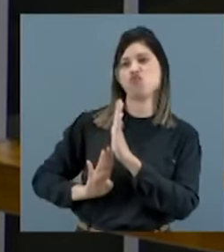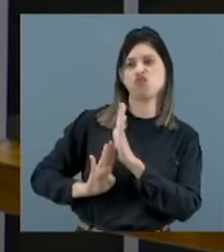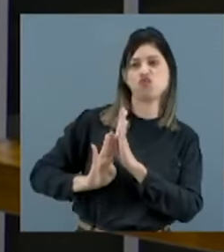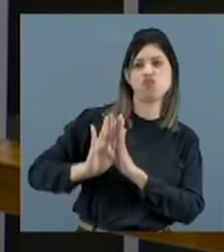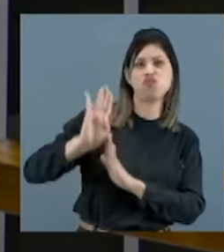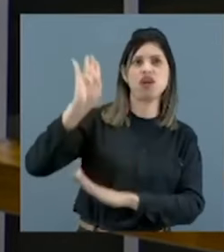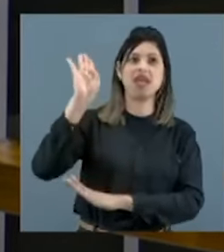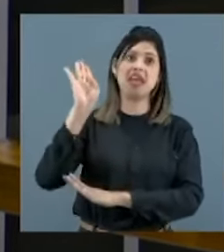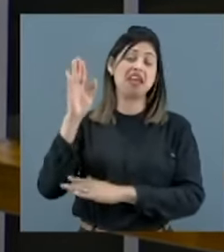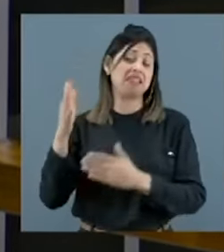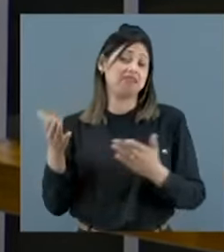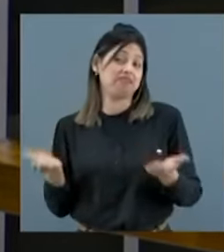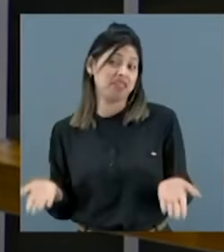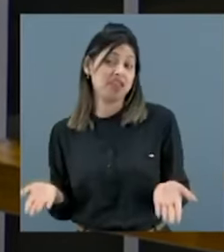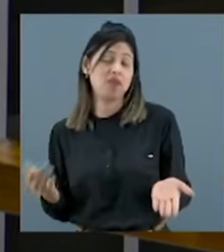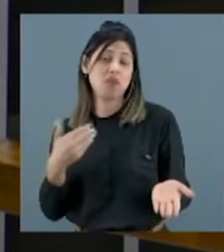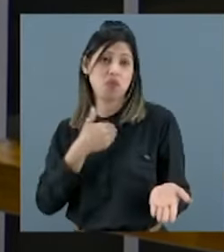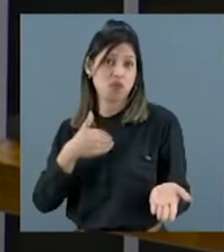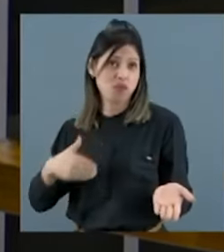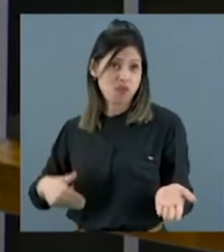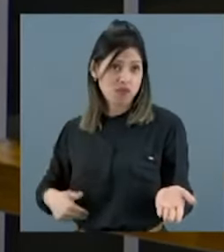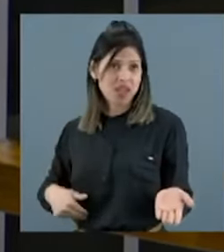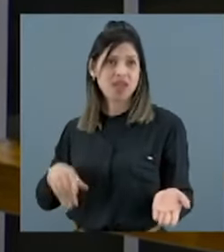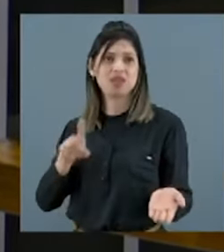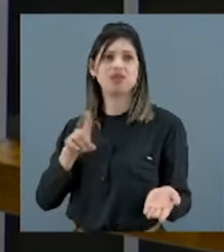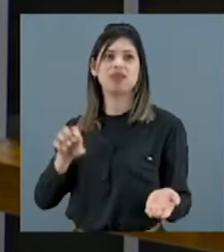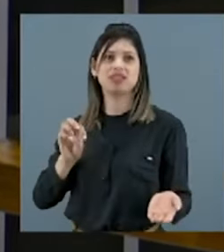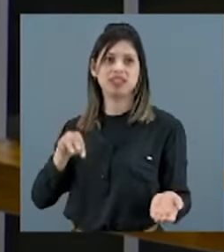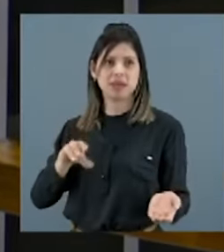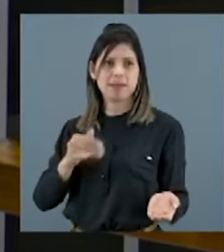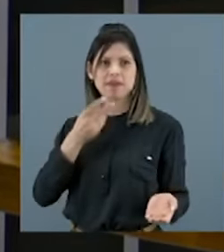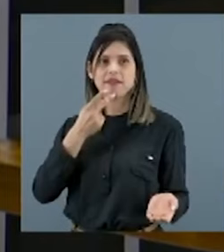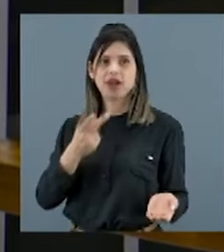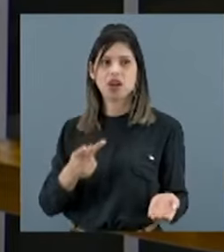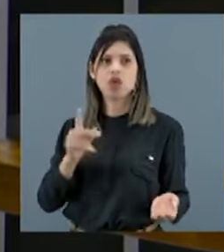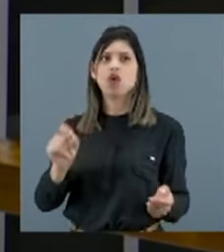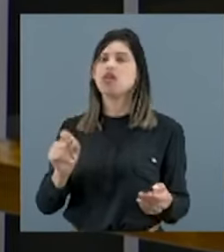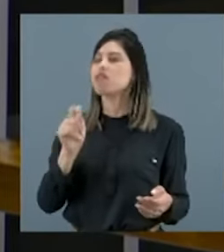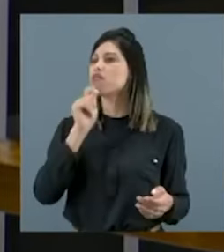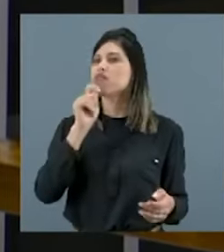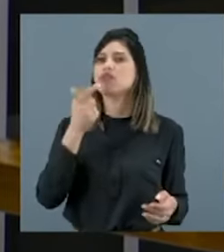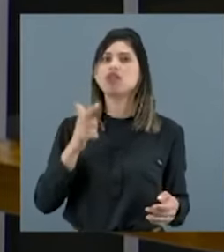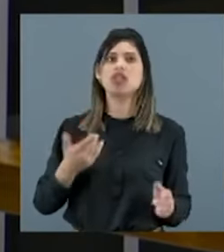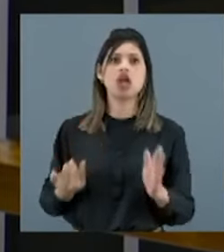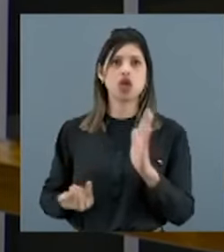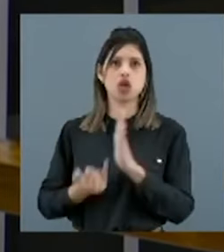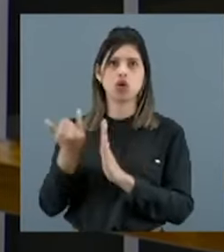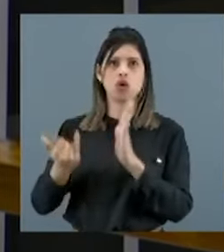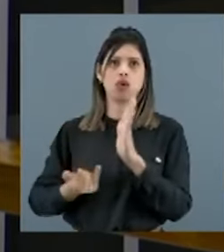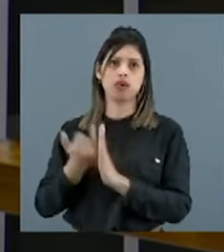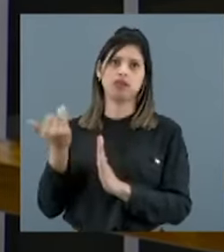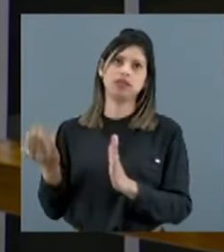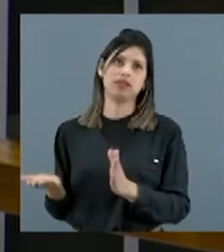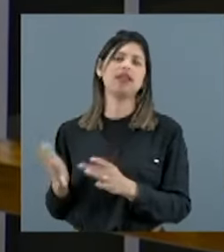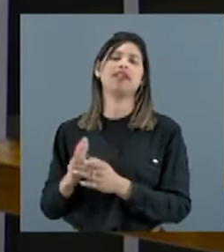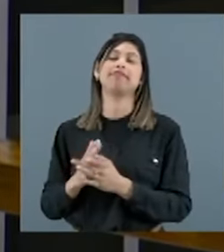ia cobrar imposto no Brasil? E nós aqui fazendo reforma tributária, arcabouço fiscal,